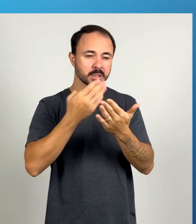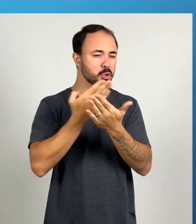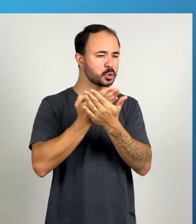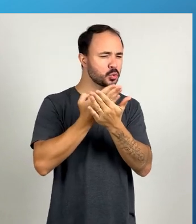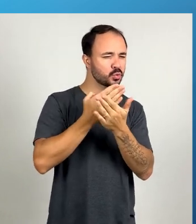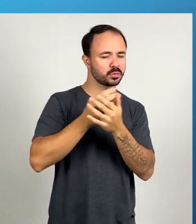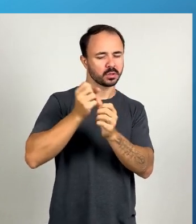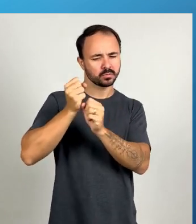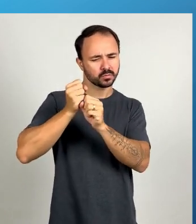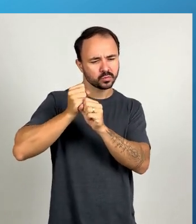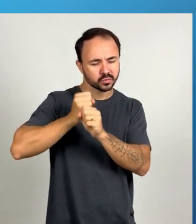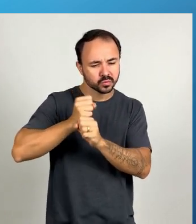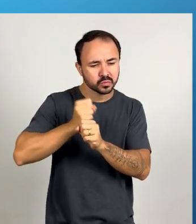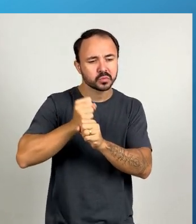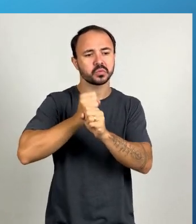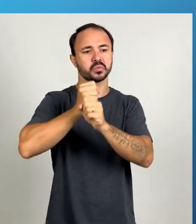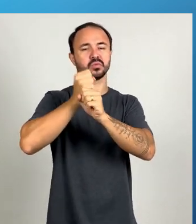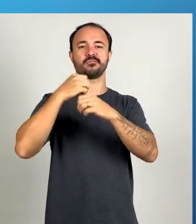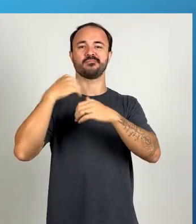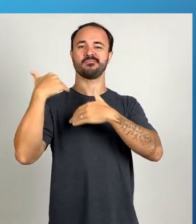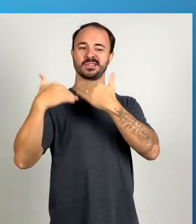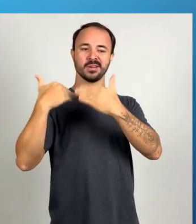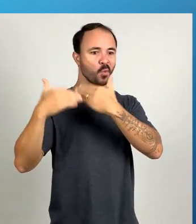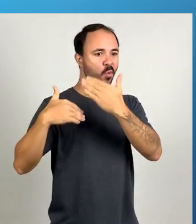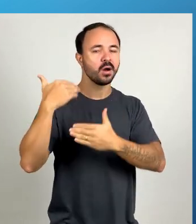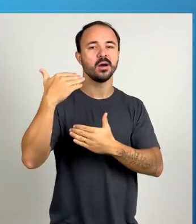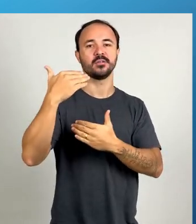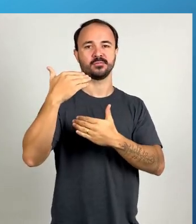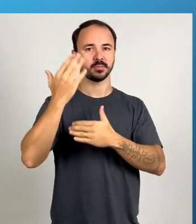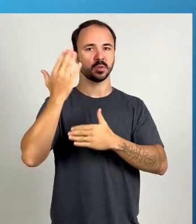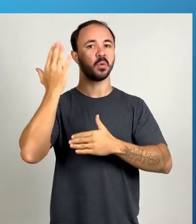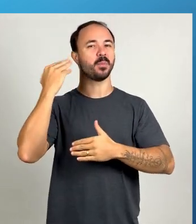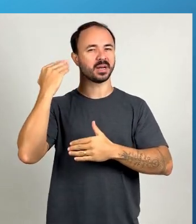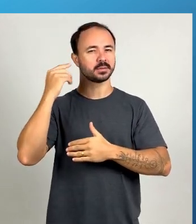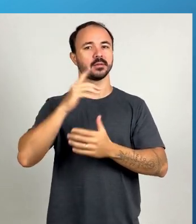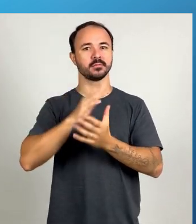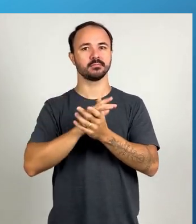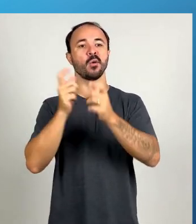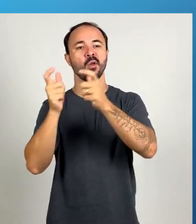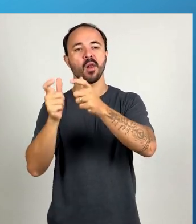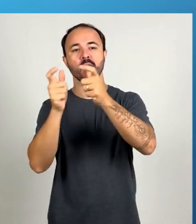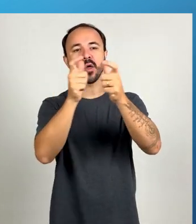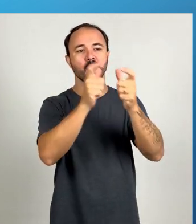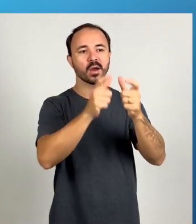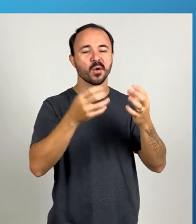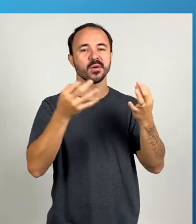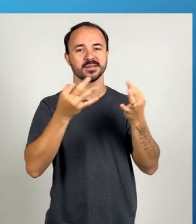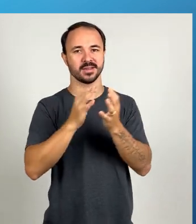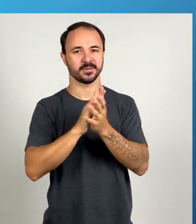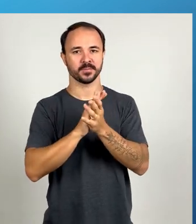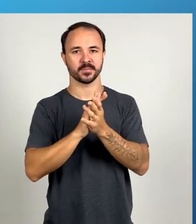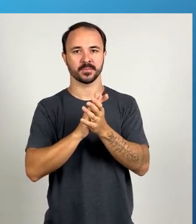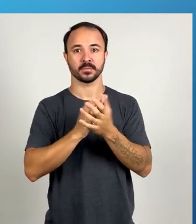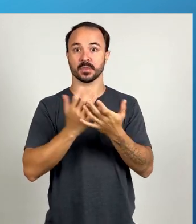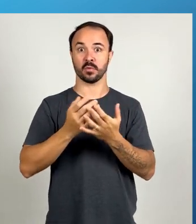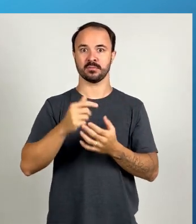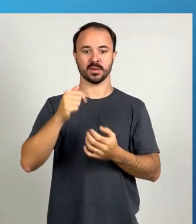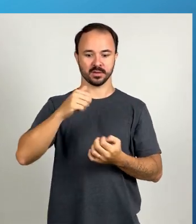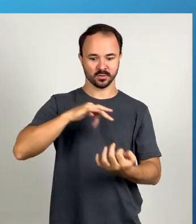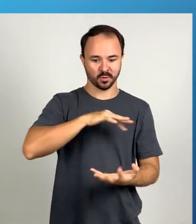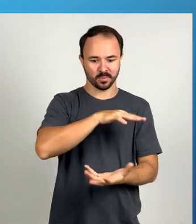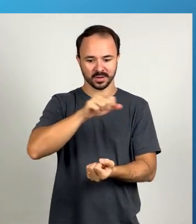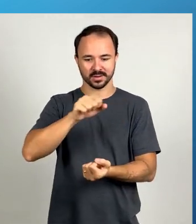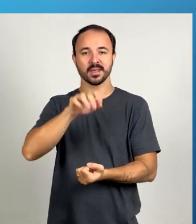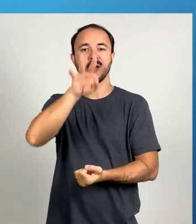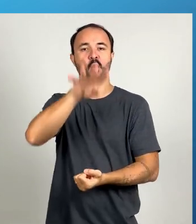muitos anos de dedicação de pessoas que já se foram há muito tempo. Elas são imaginárias porque não há esse risco na